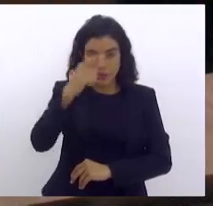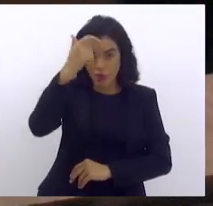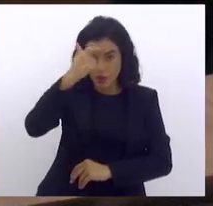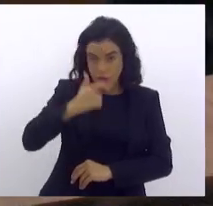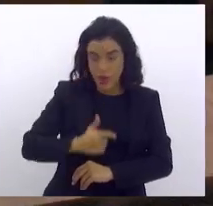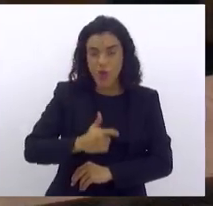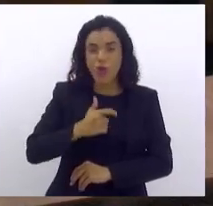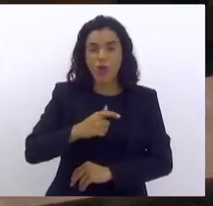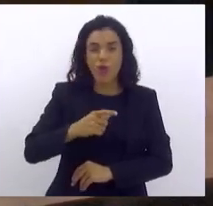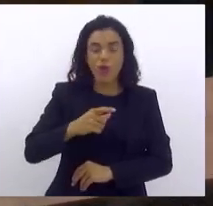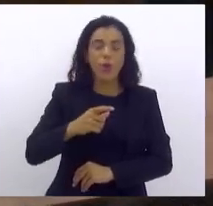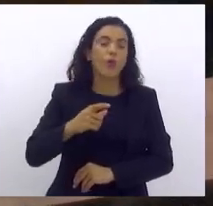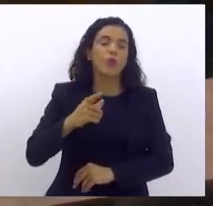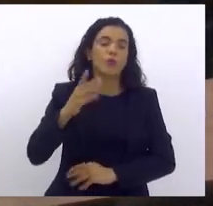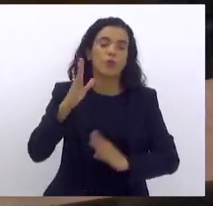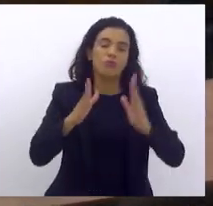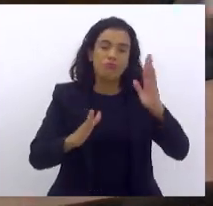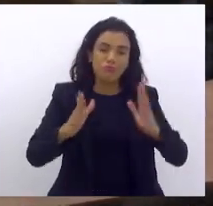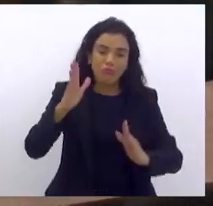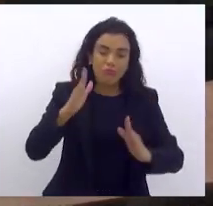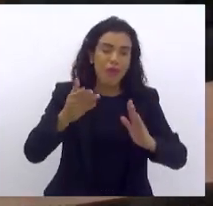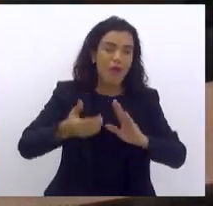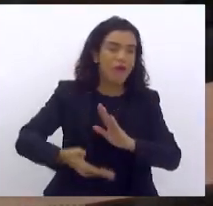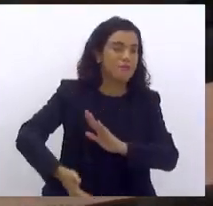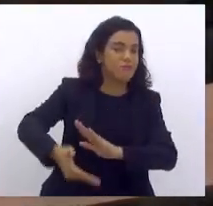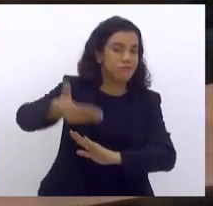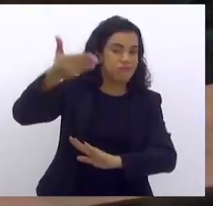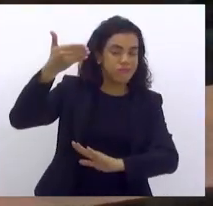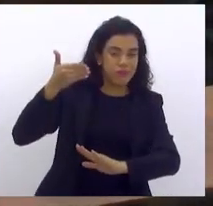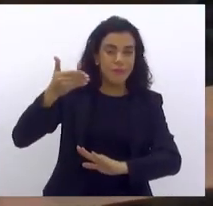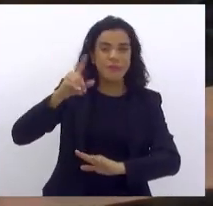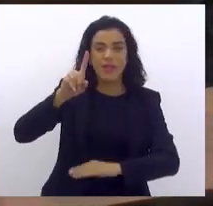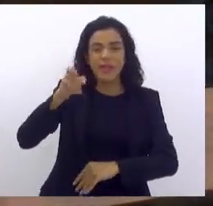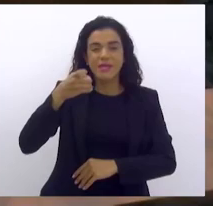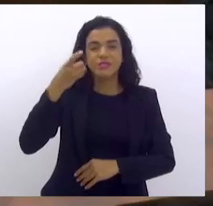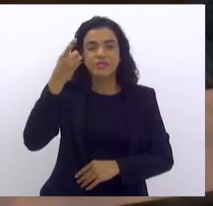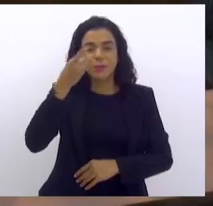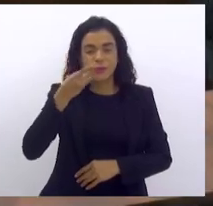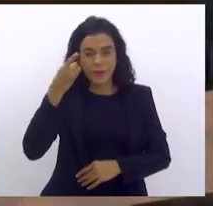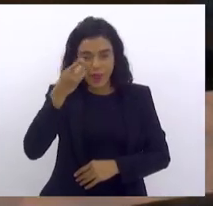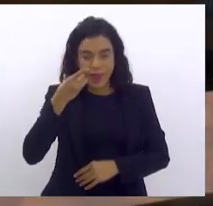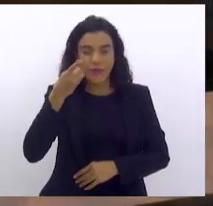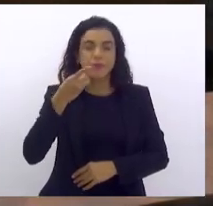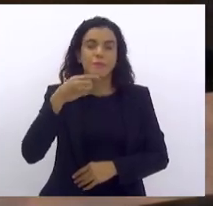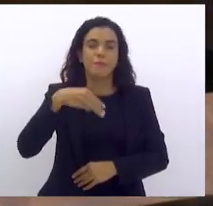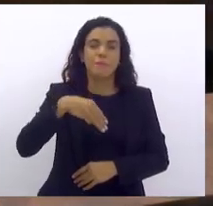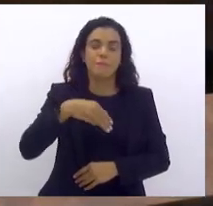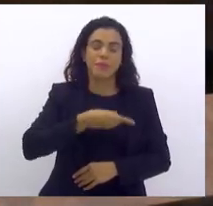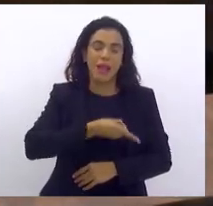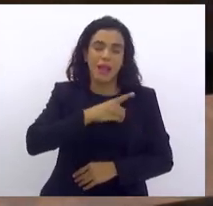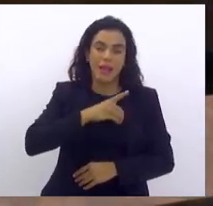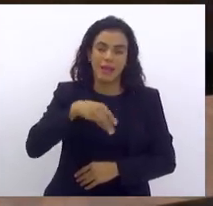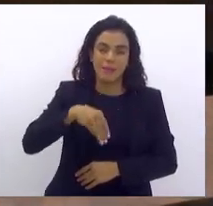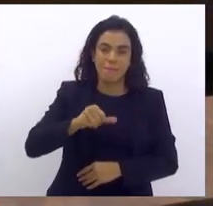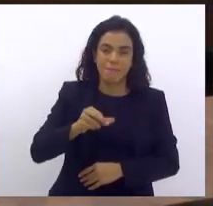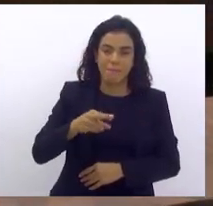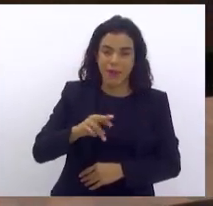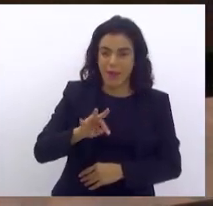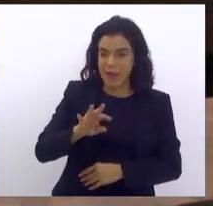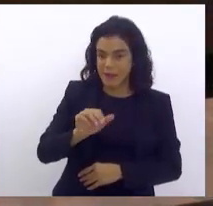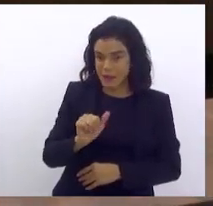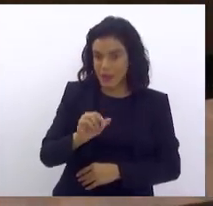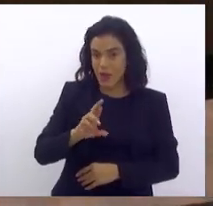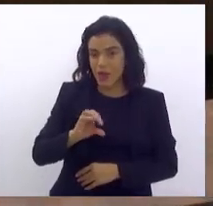Que na legislatura passada, junto com o ex-deputado, com a nossa deputada Marta Rocha, o Luiz